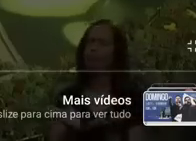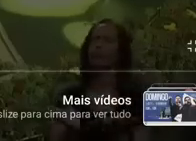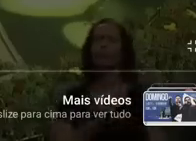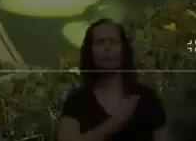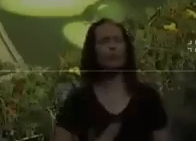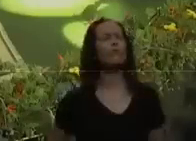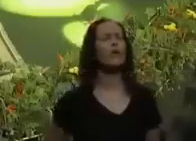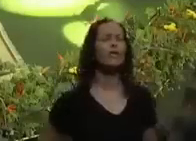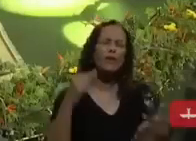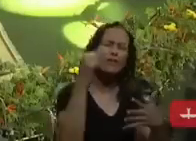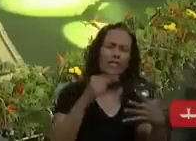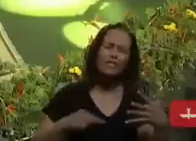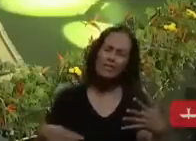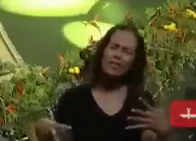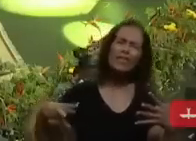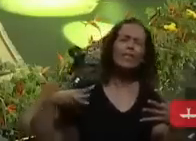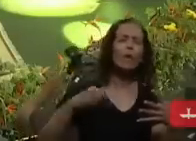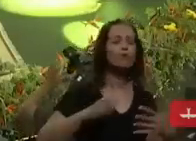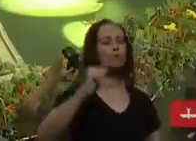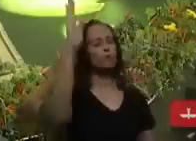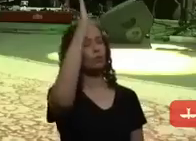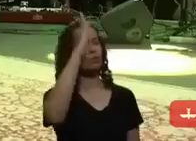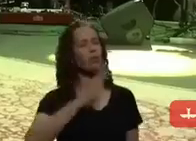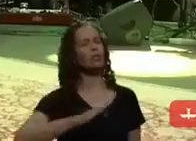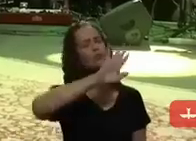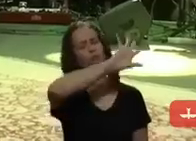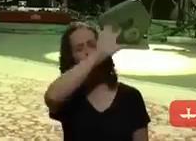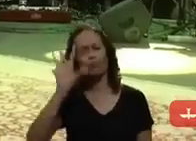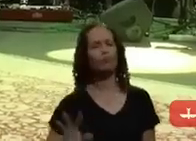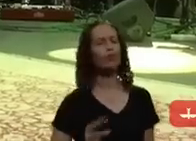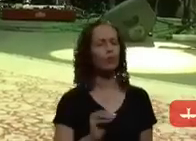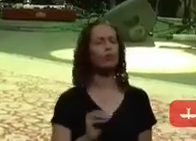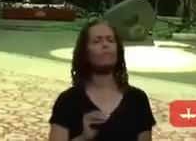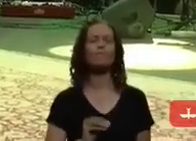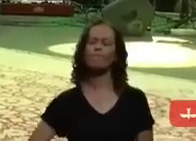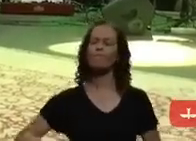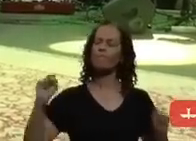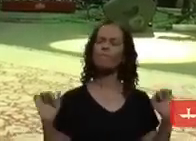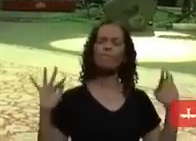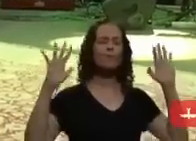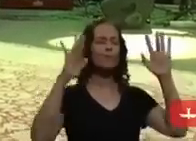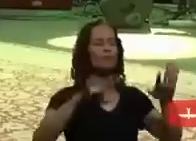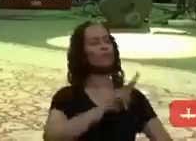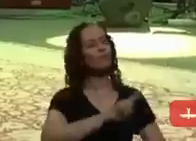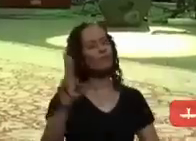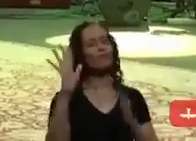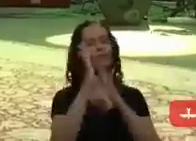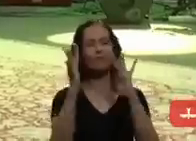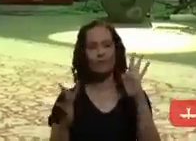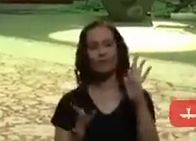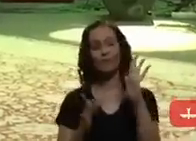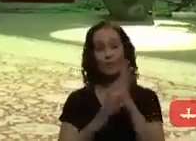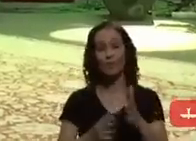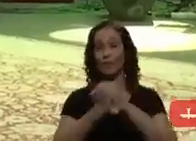alto à ponta do Brasil, a bênção do Senhor, em nome de